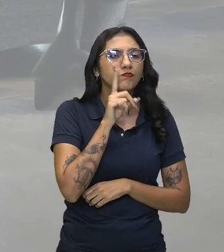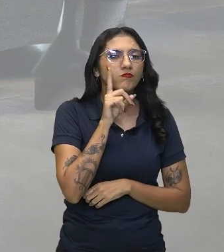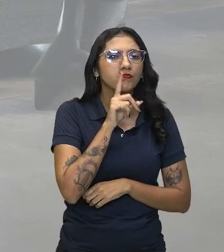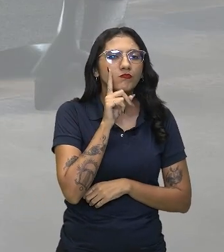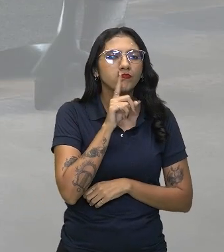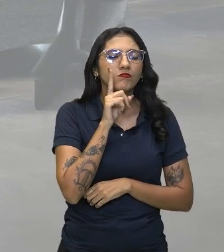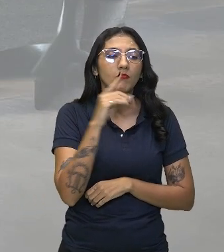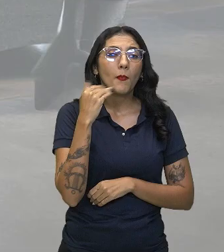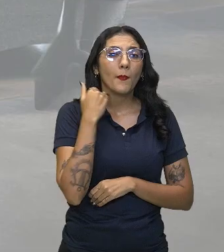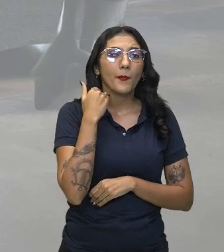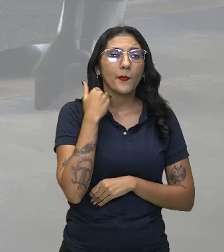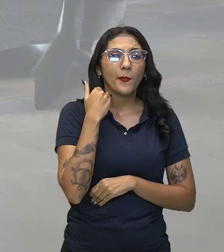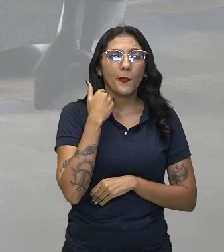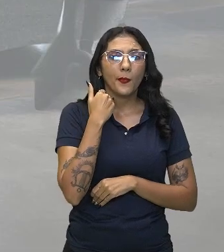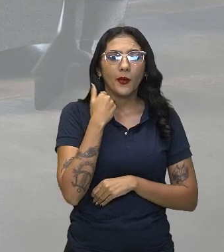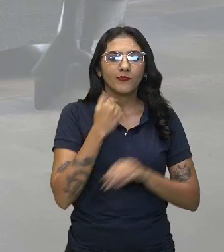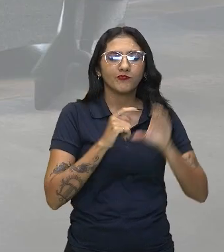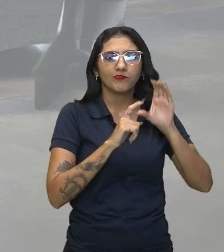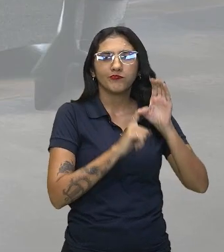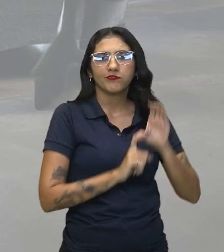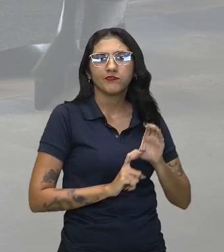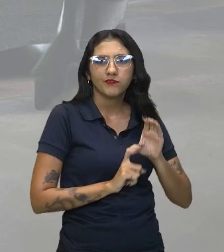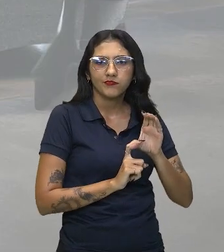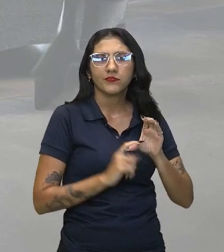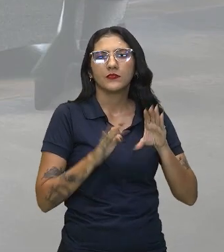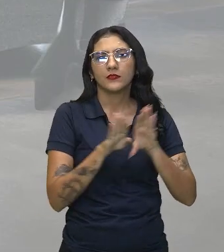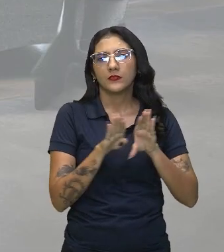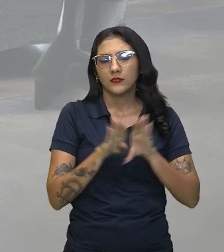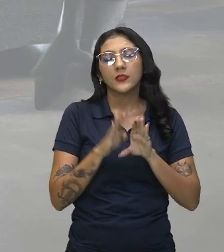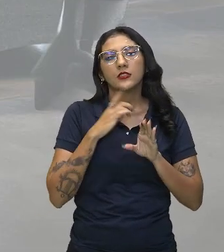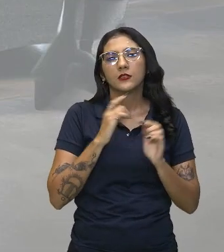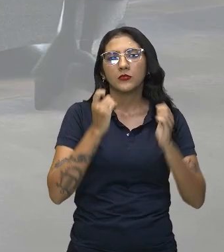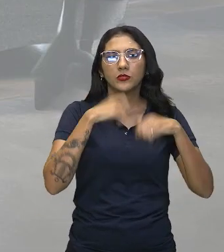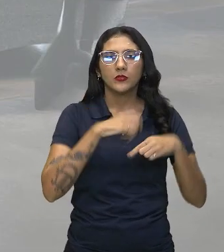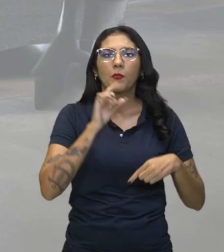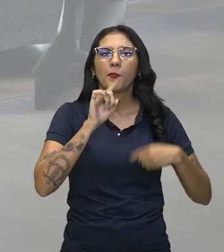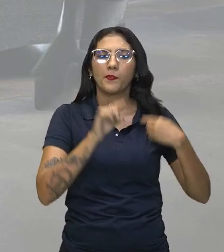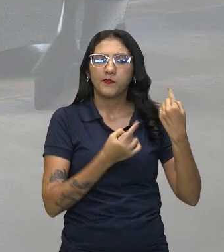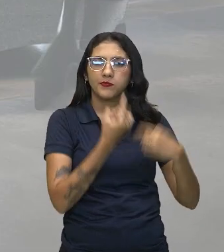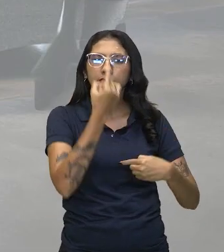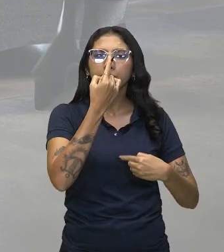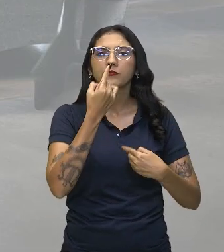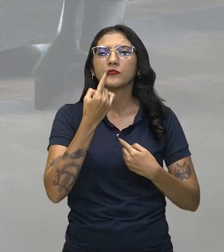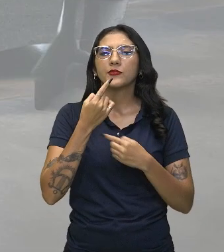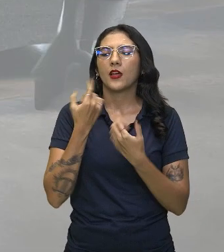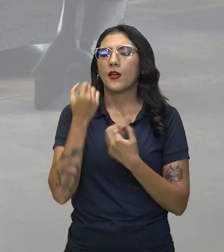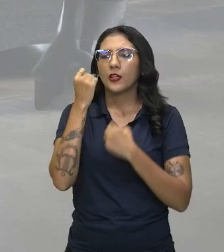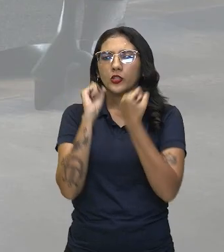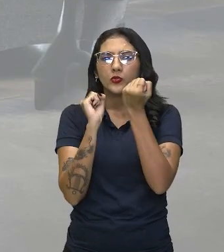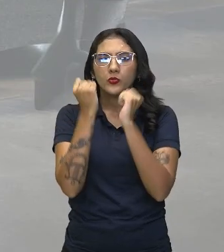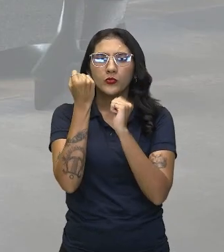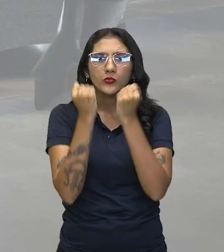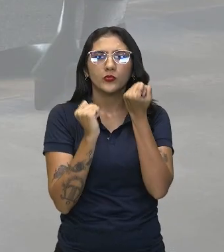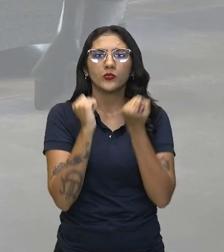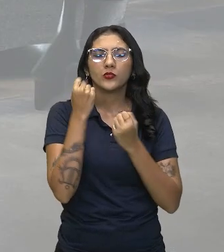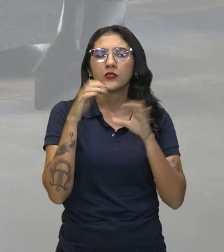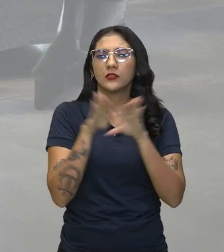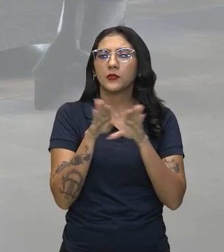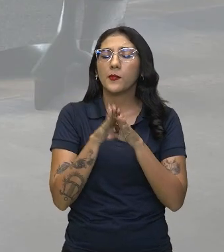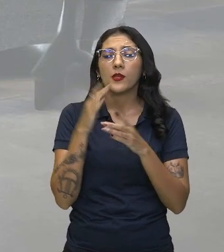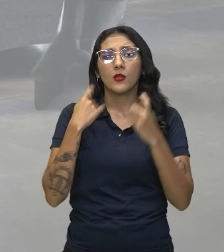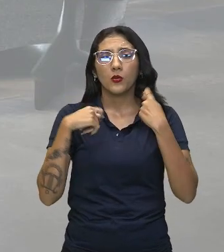para contrair empréstimos a fim de se reerguer a sua indústria, reerguer a sua